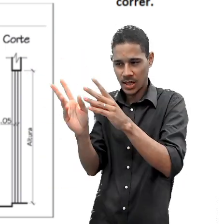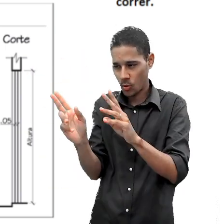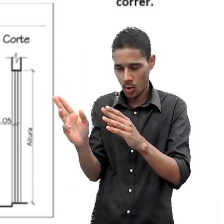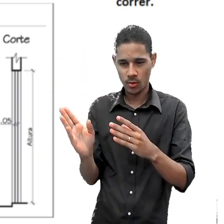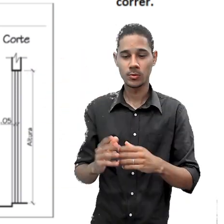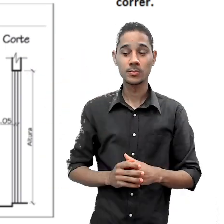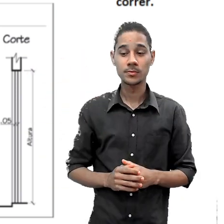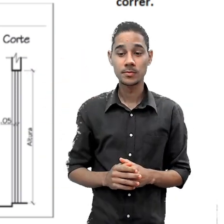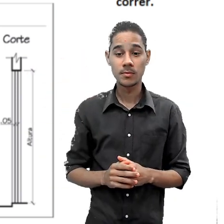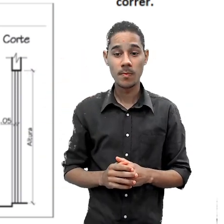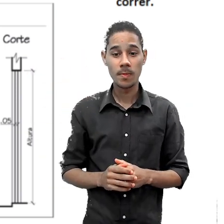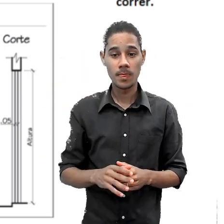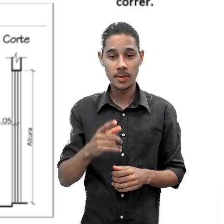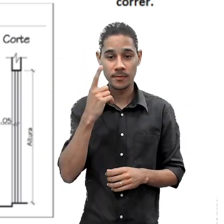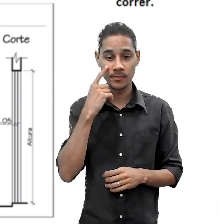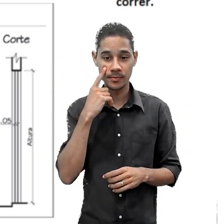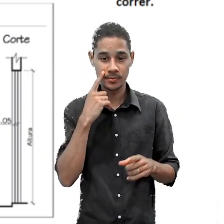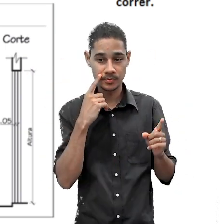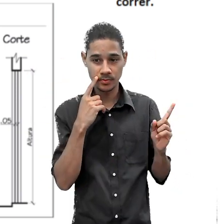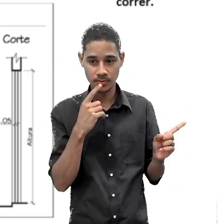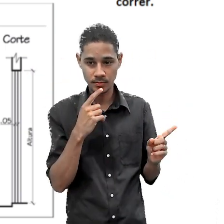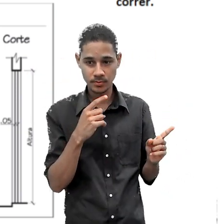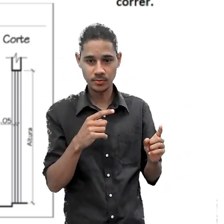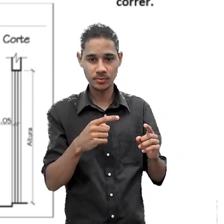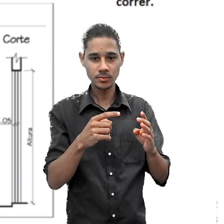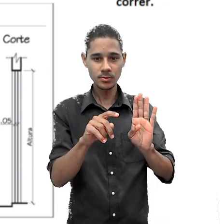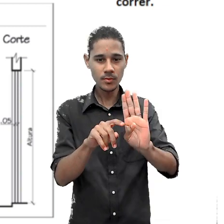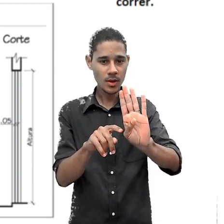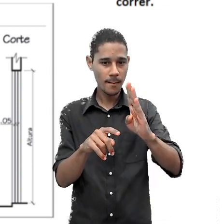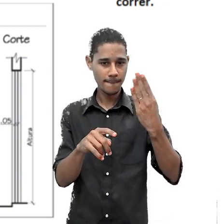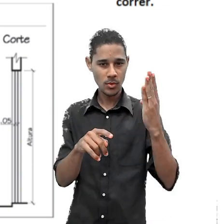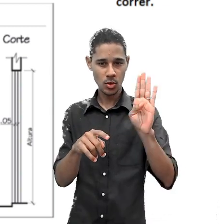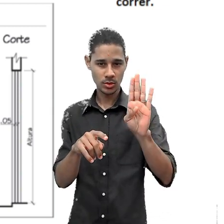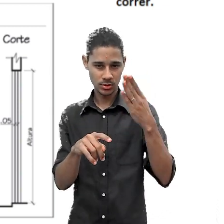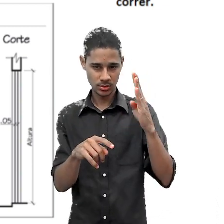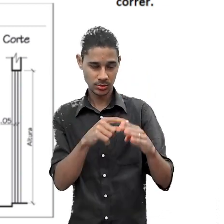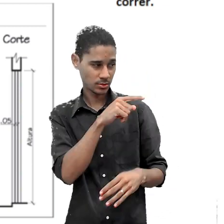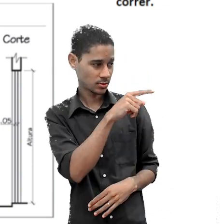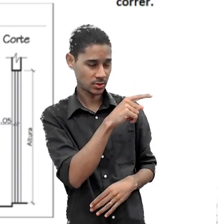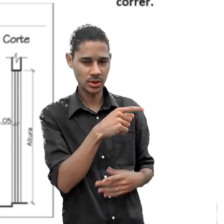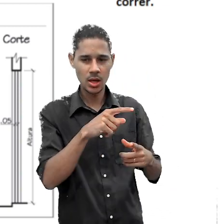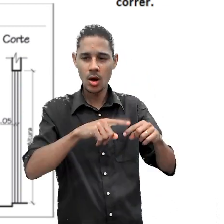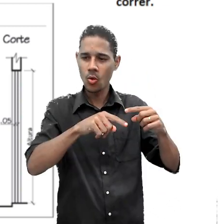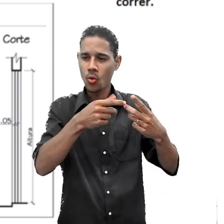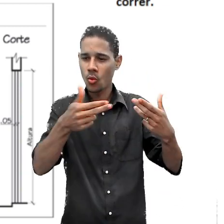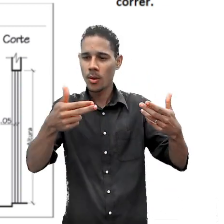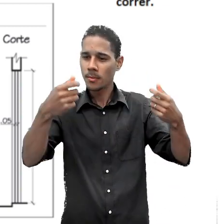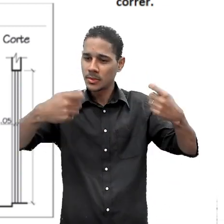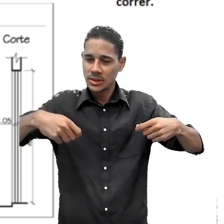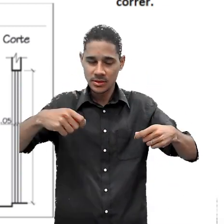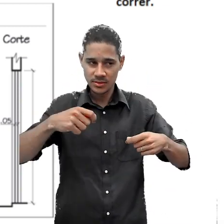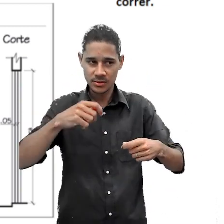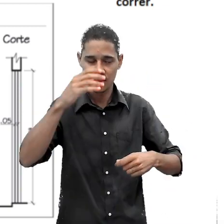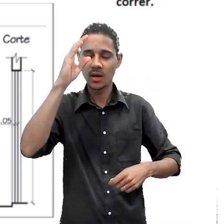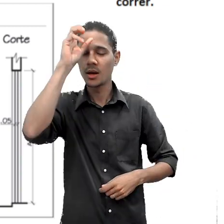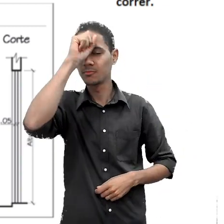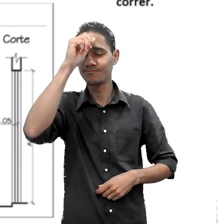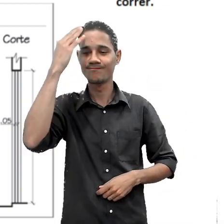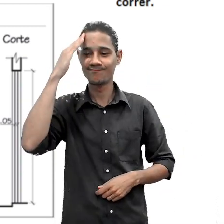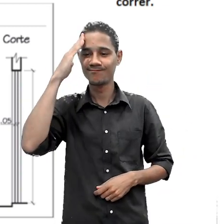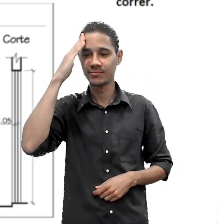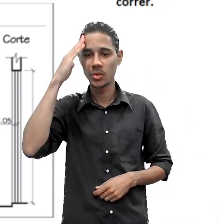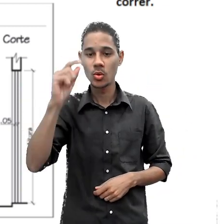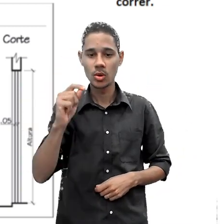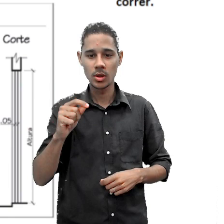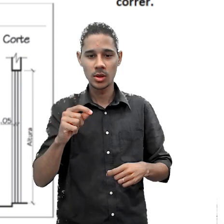temos mostrando uma porta de giro e alguns elementos que precisam ser levados em conta, né? A gente precisa levar em conta a